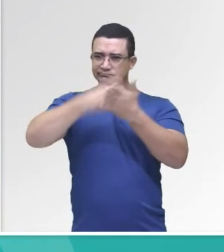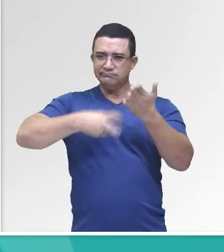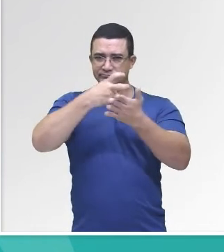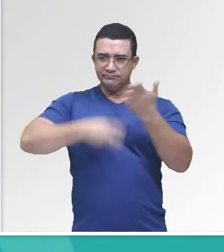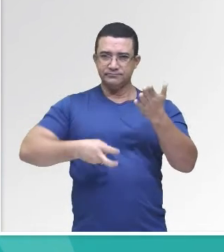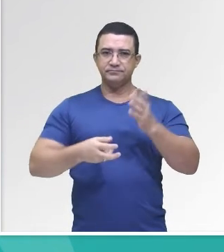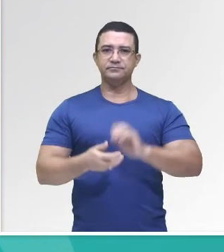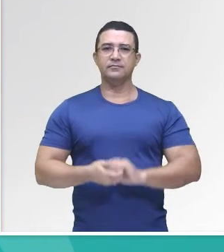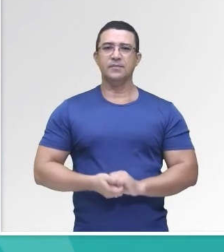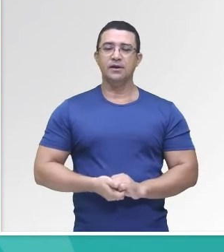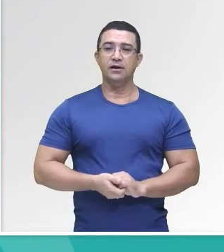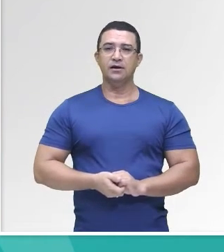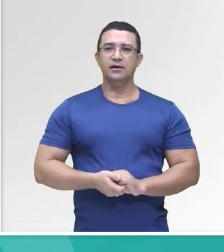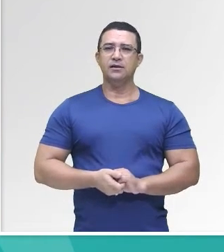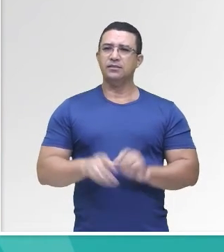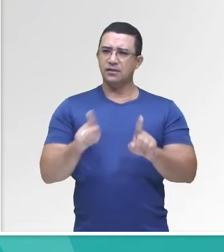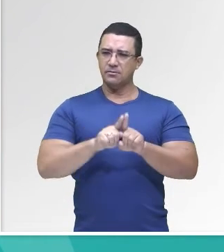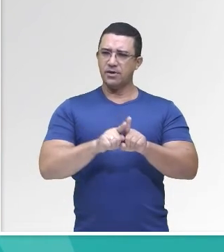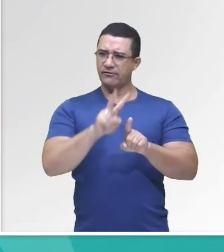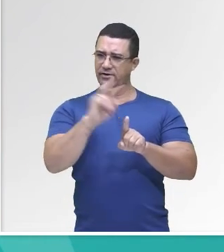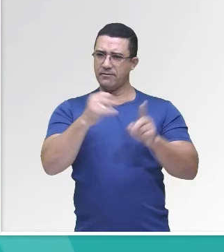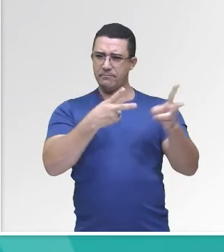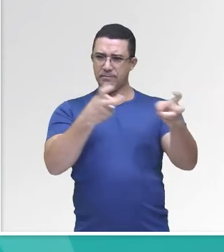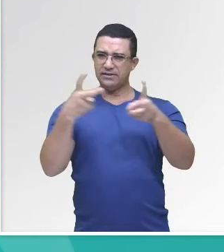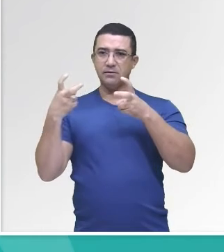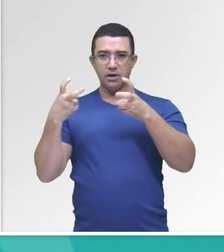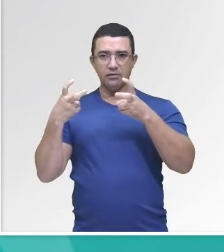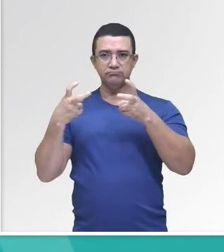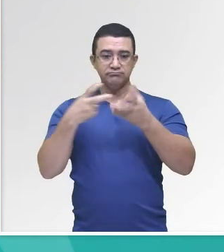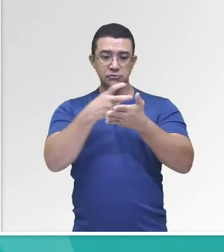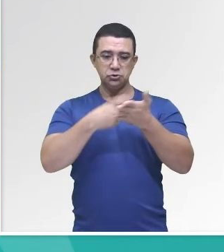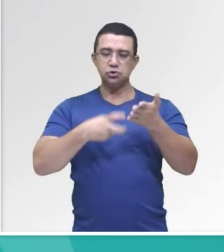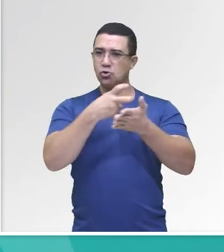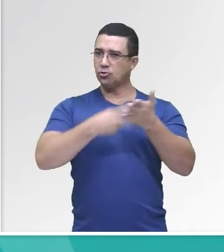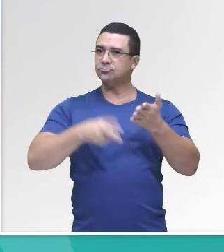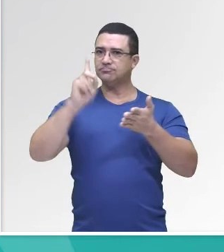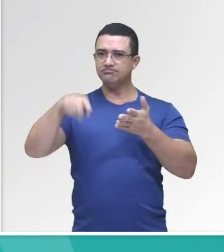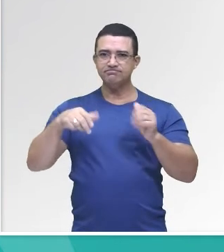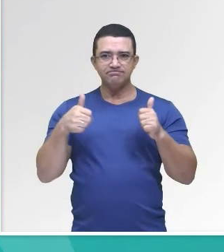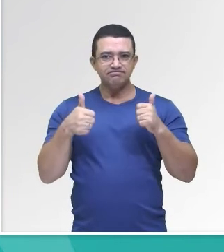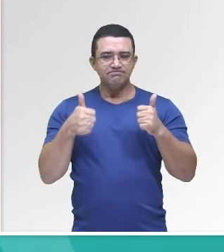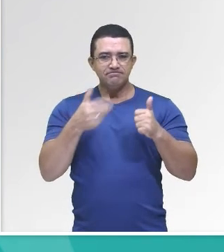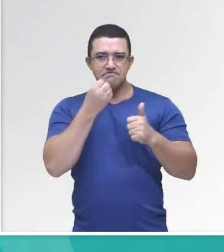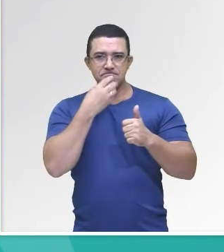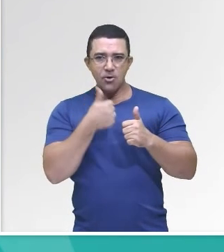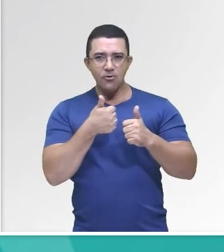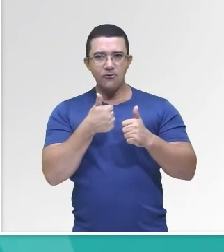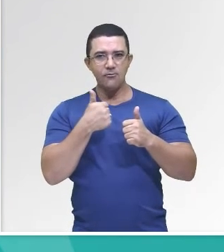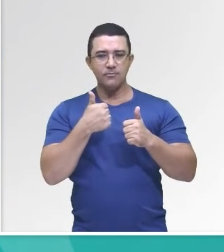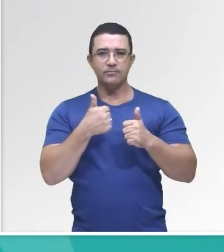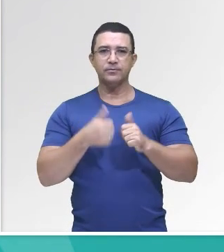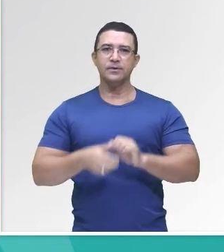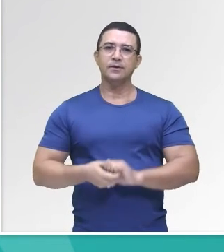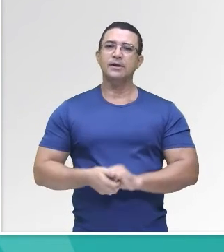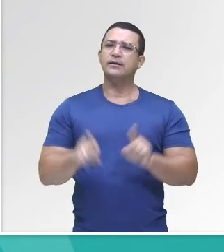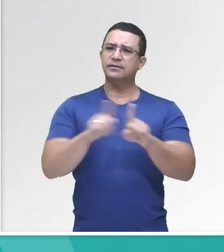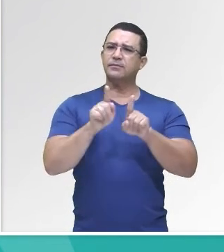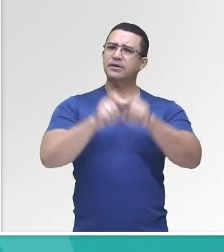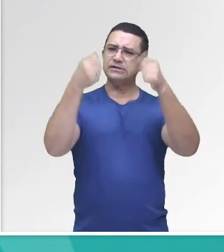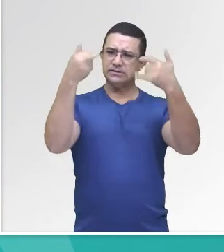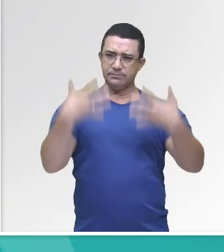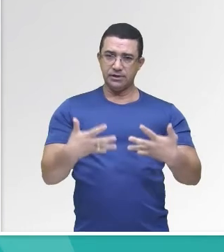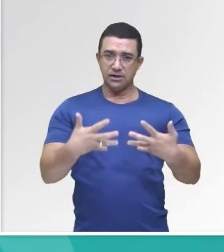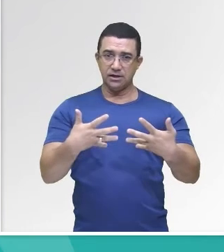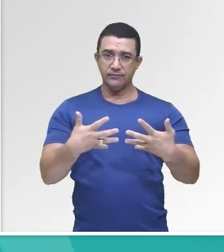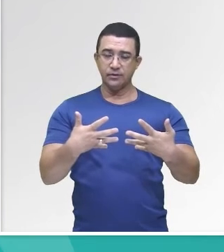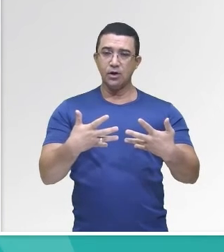vai ver que cada desconto é na medida. E aqui ele joga também, através